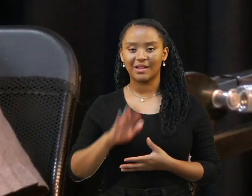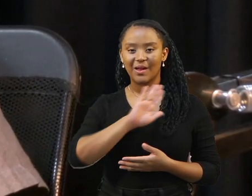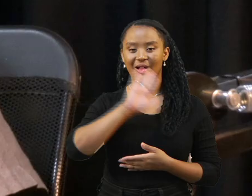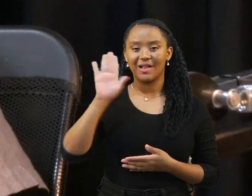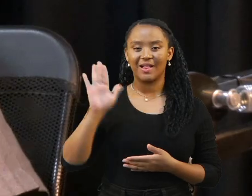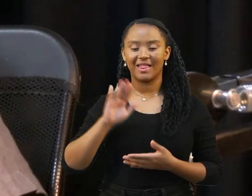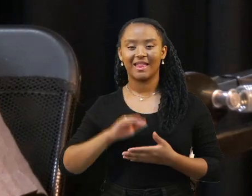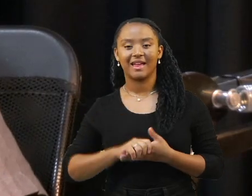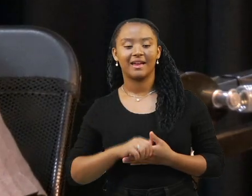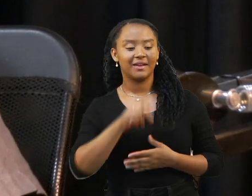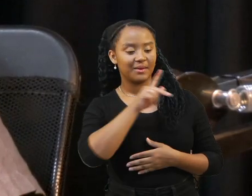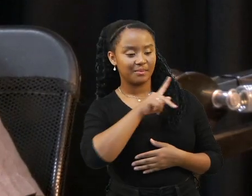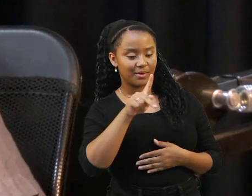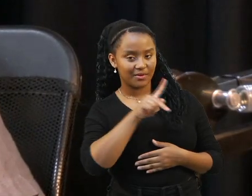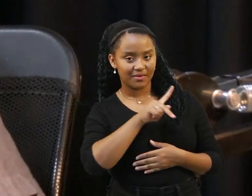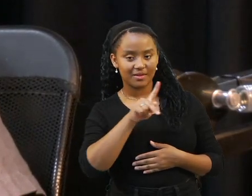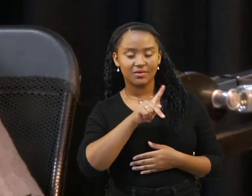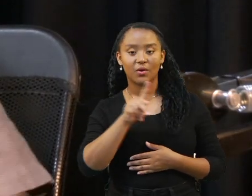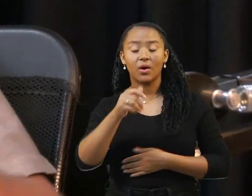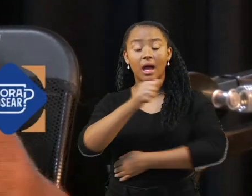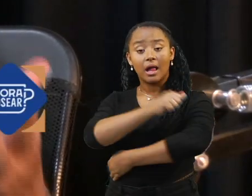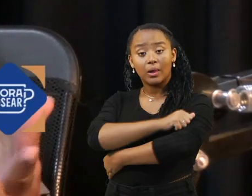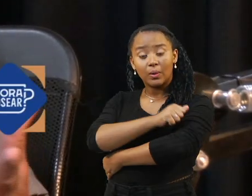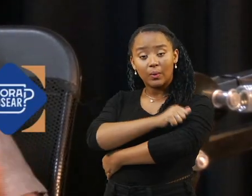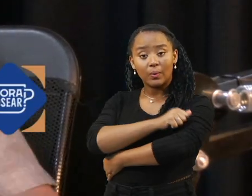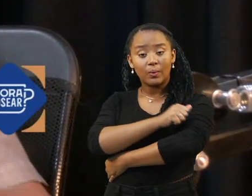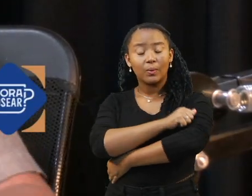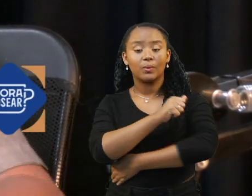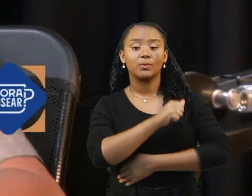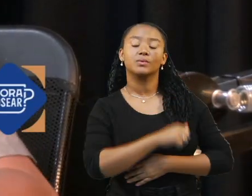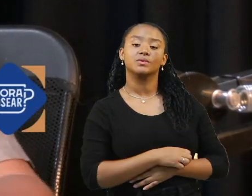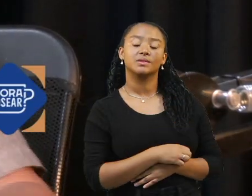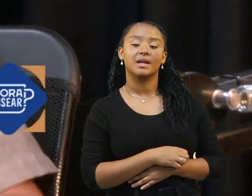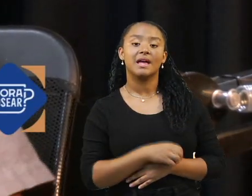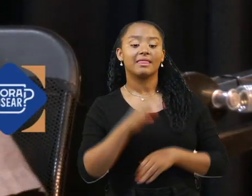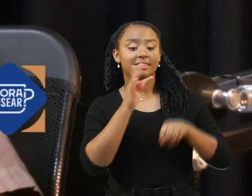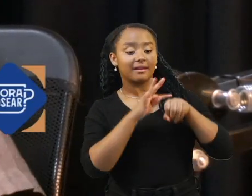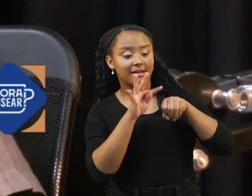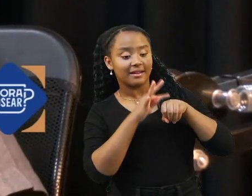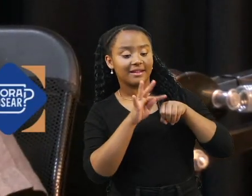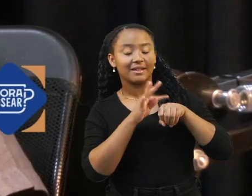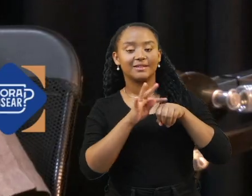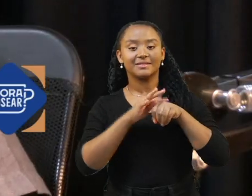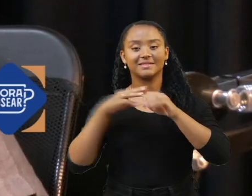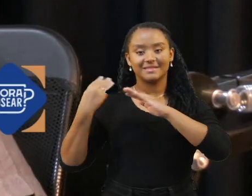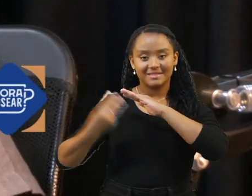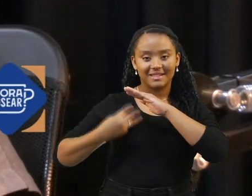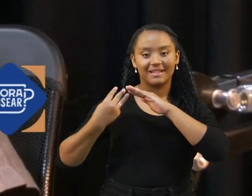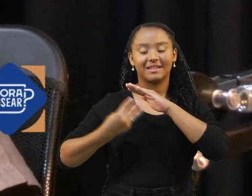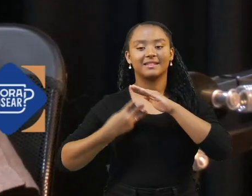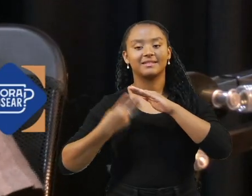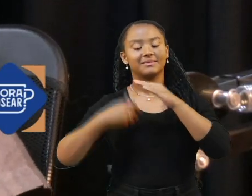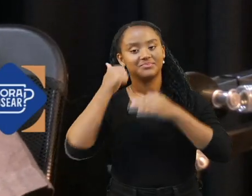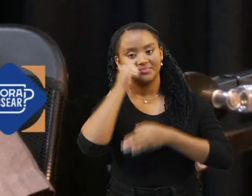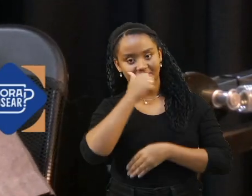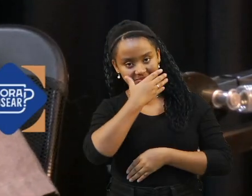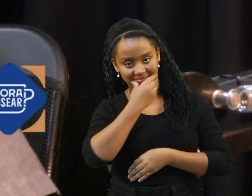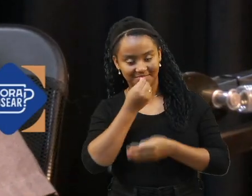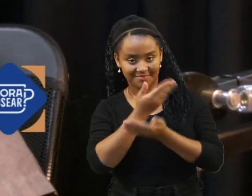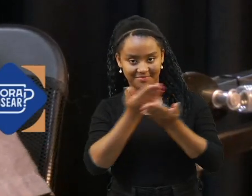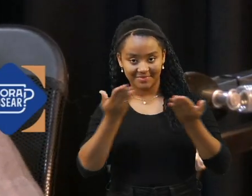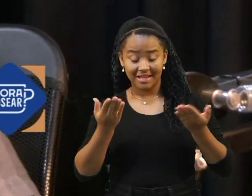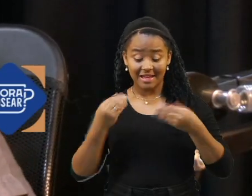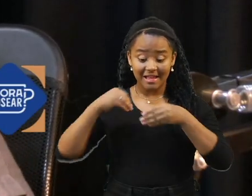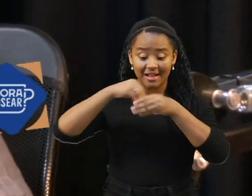Olá, professores, alunos e alunas, professoras, técnicos, técnicas, terceirizados, terceirizadas